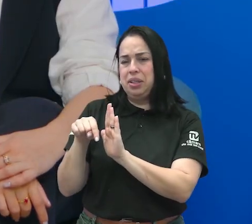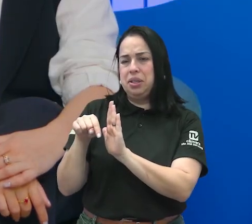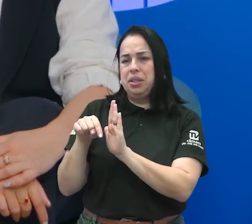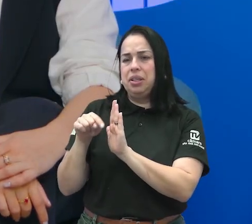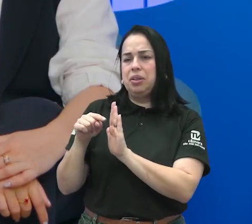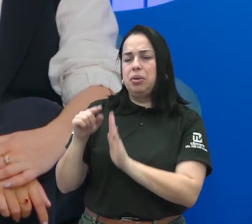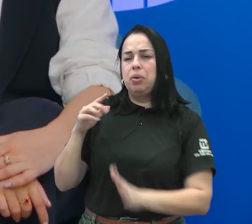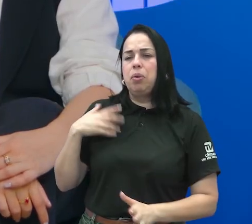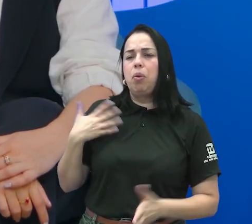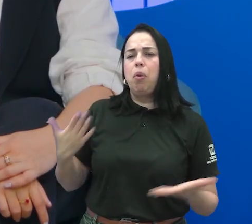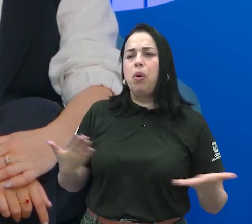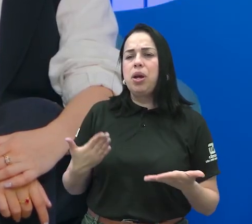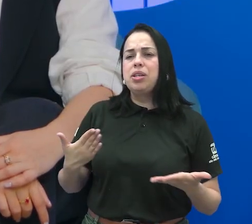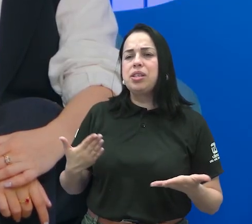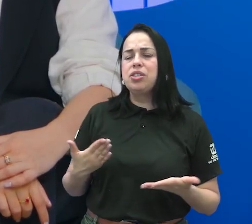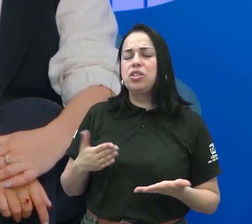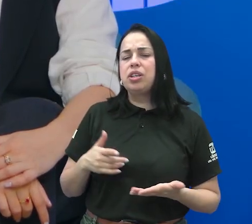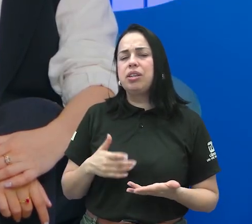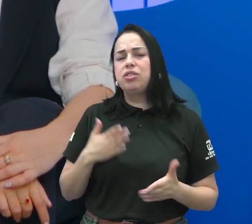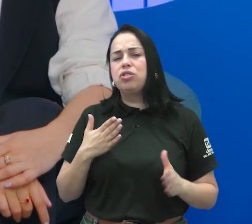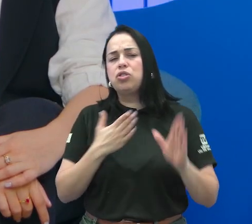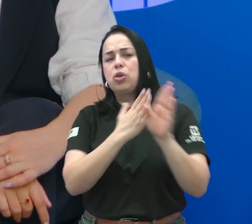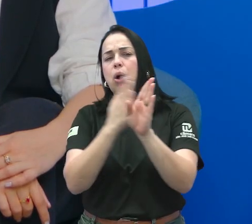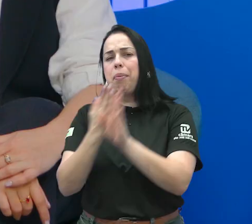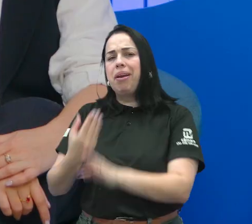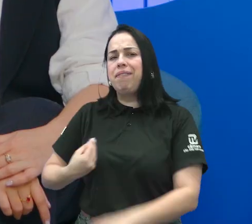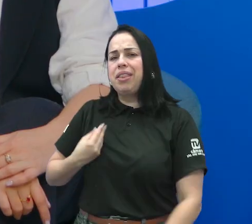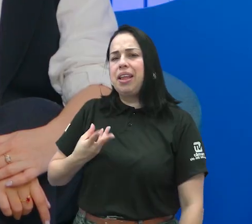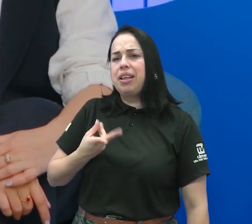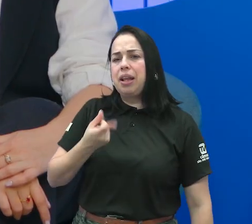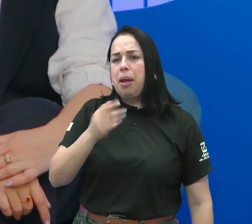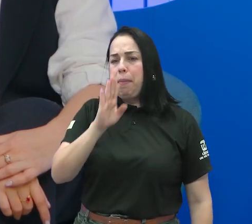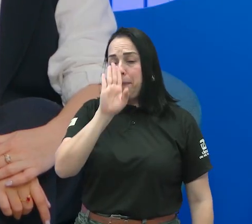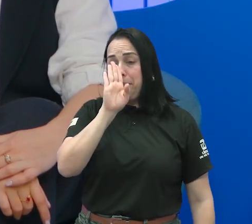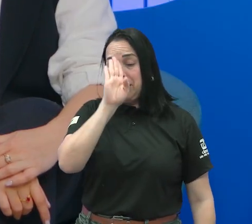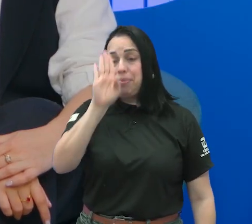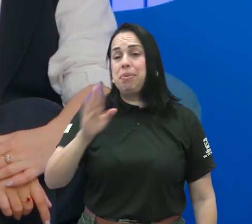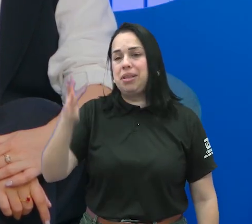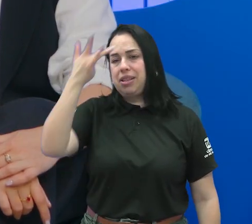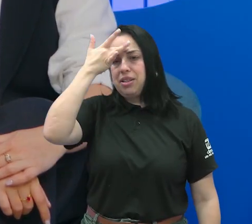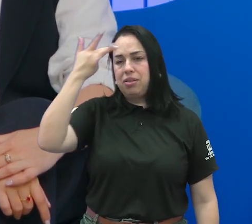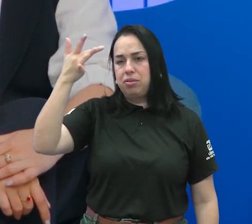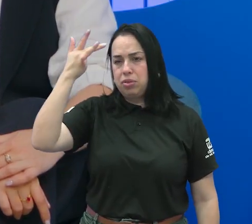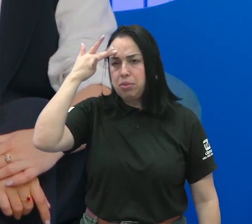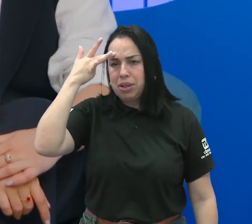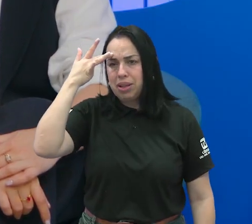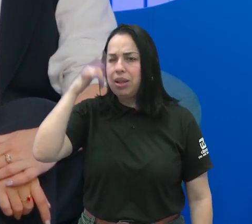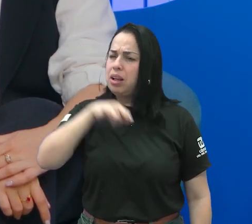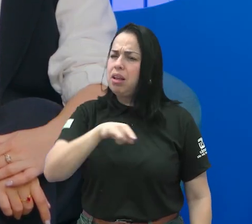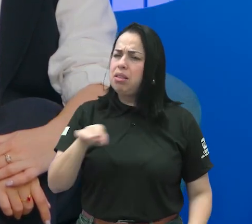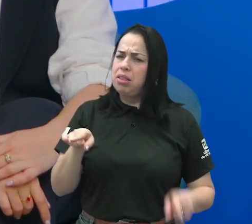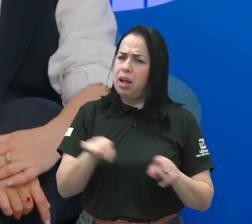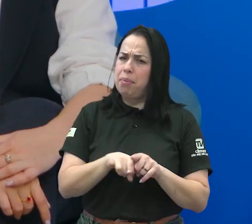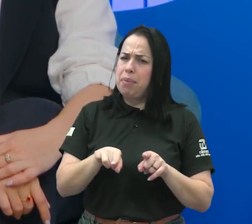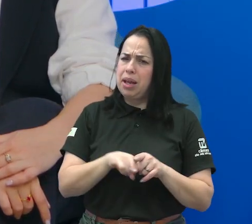essa interpretação, o entendimento hoje do bem-estar, principalmente da saúde mental, também como